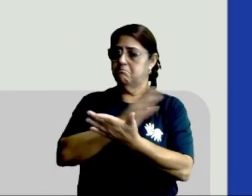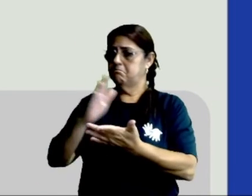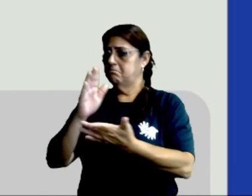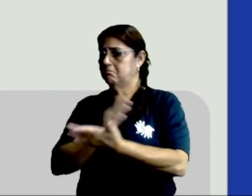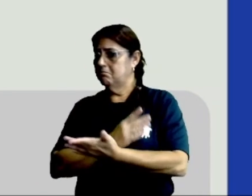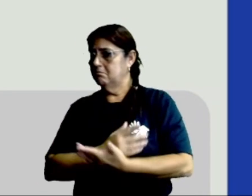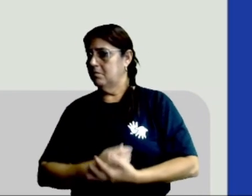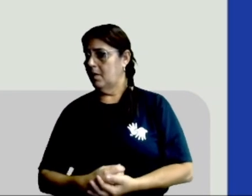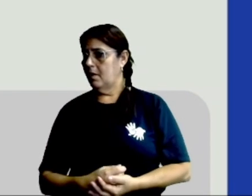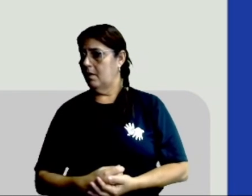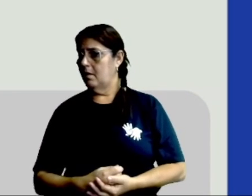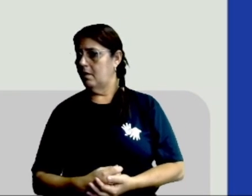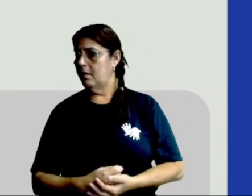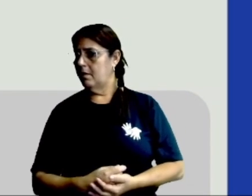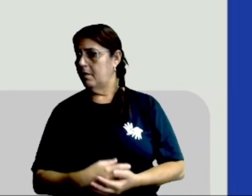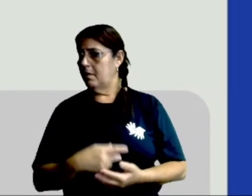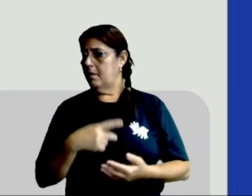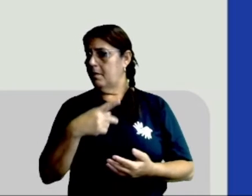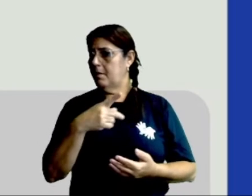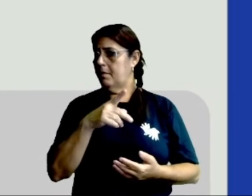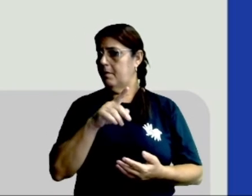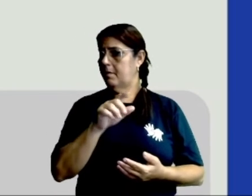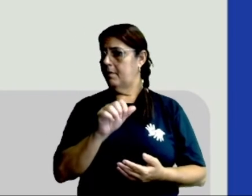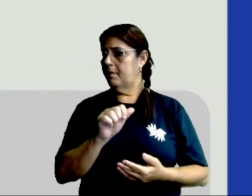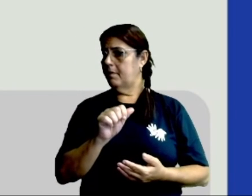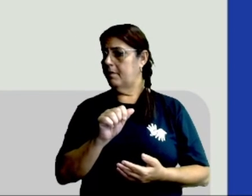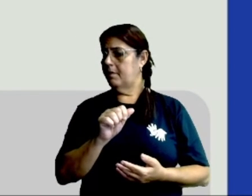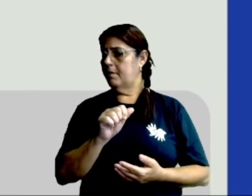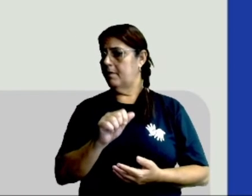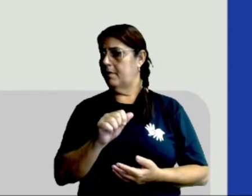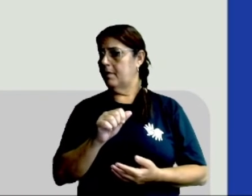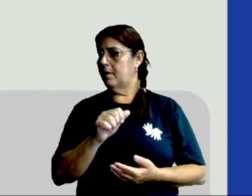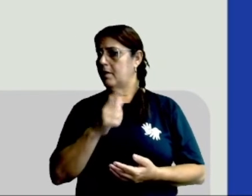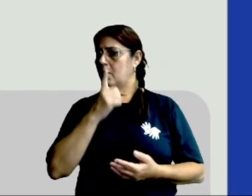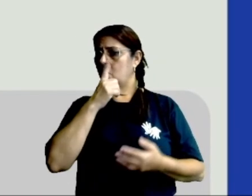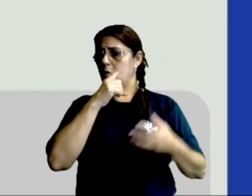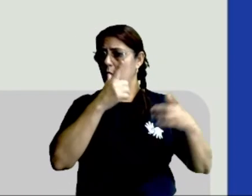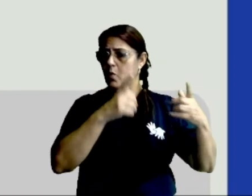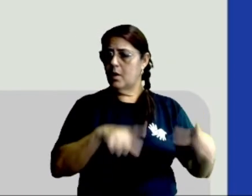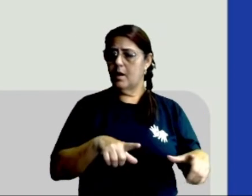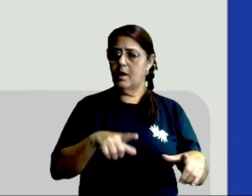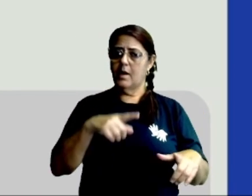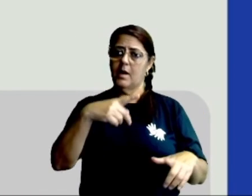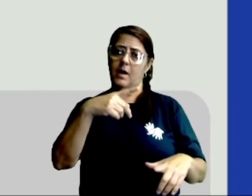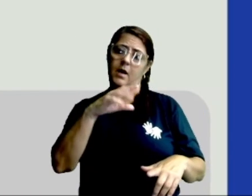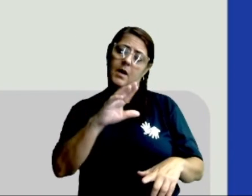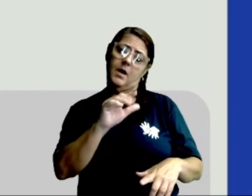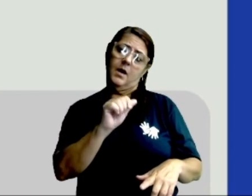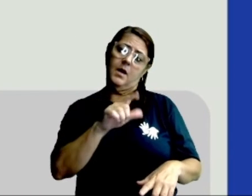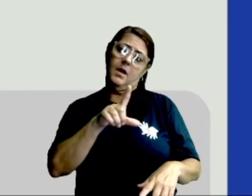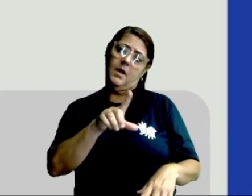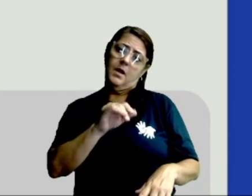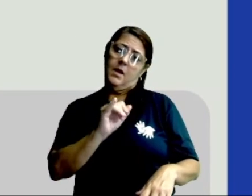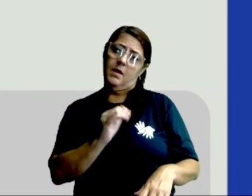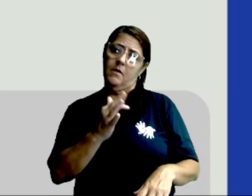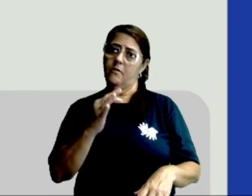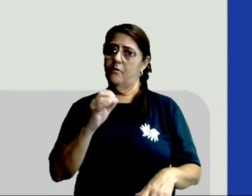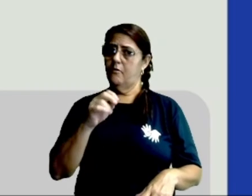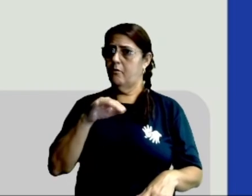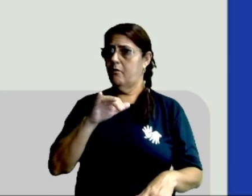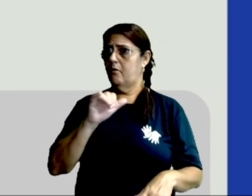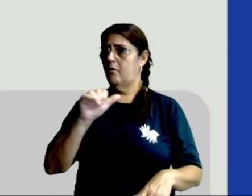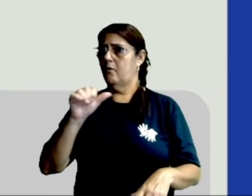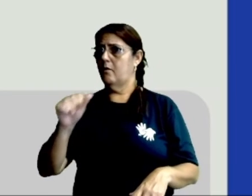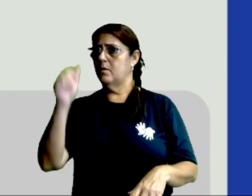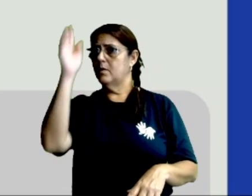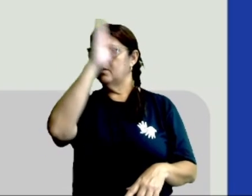localização. Padaria, que são grandes campos, né? Vegetação mediterrânea na Califórnia, o cerrado aqui